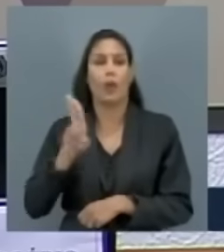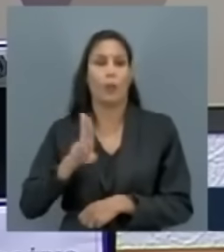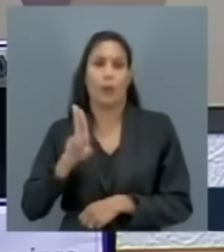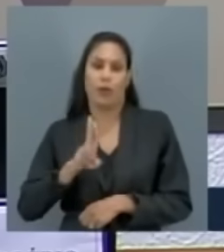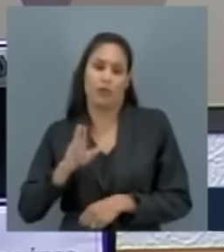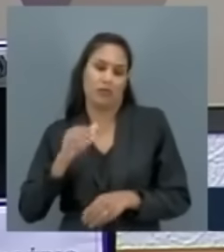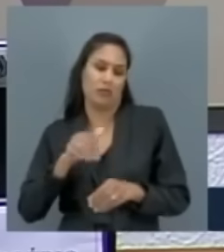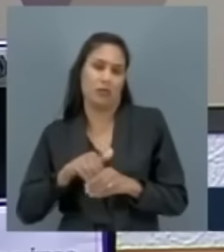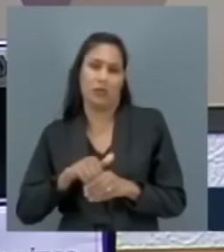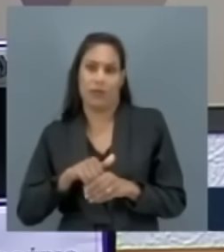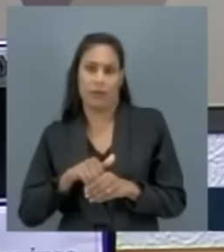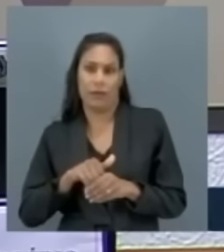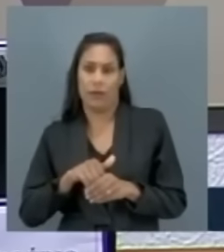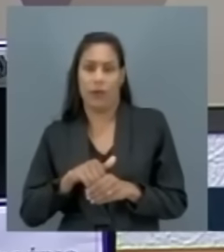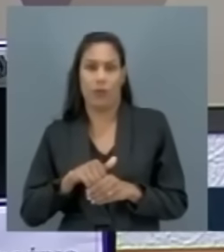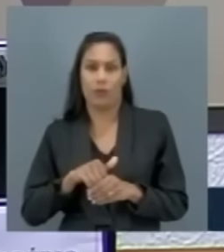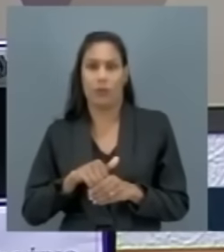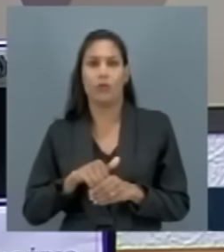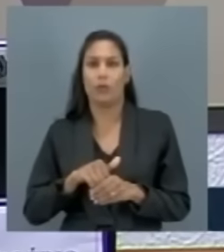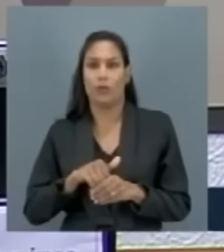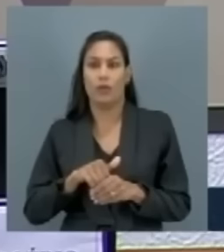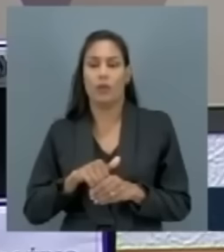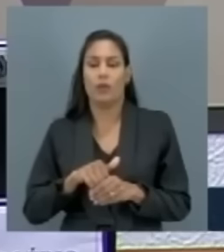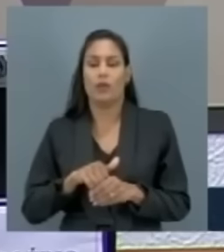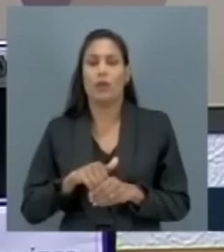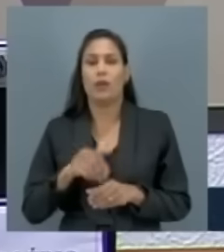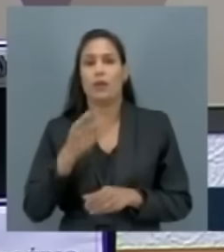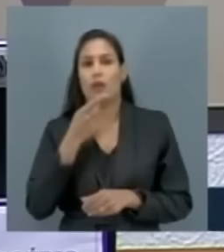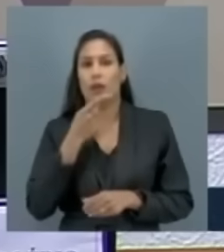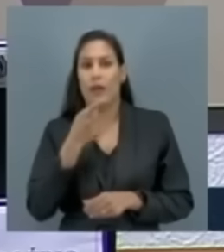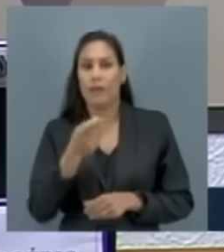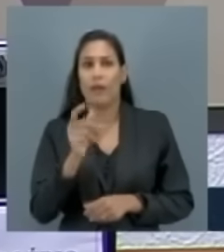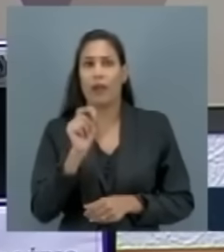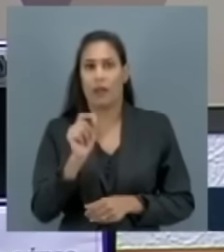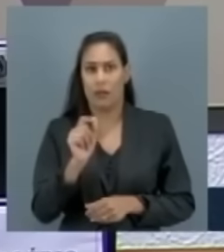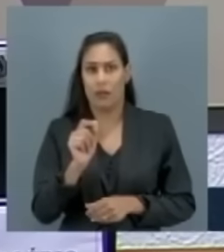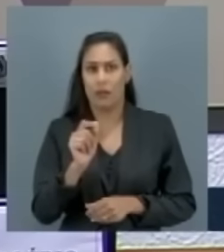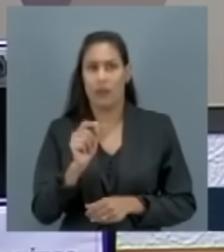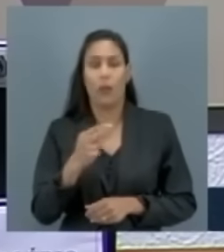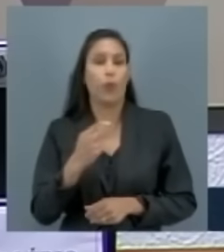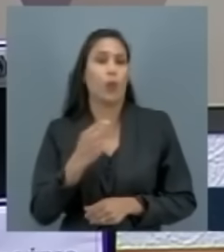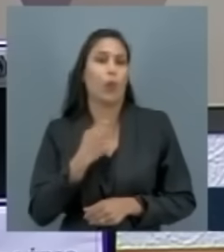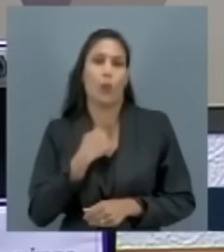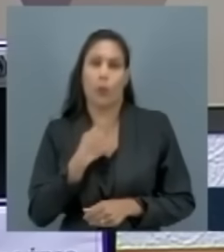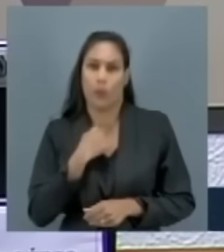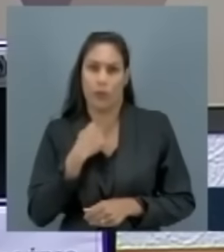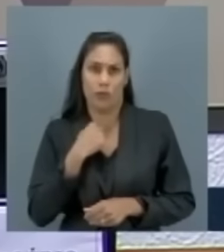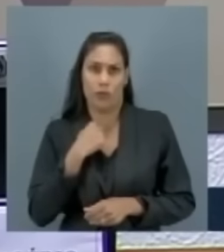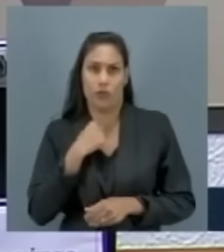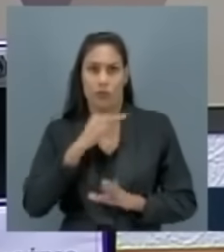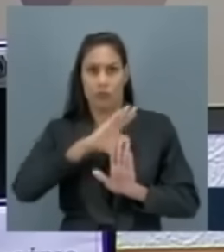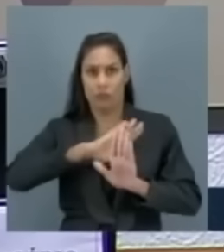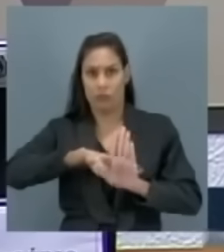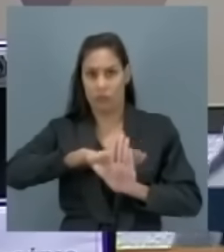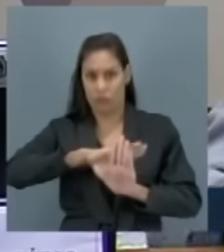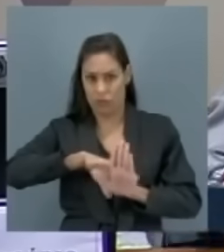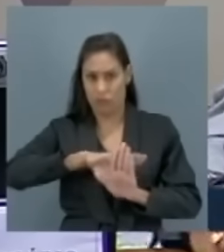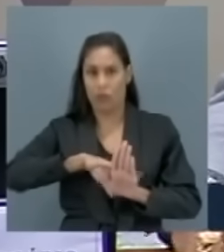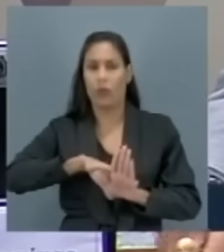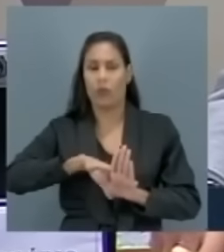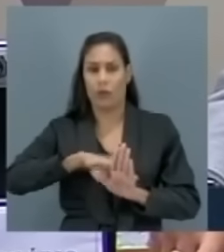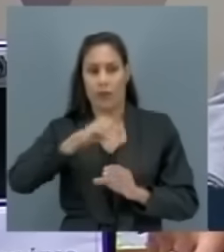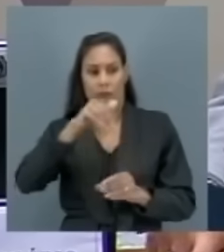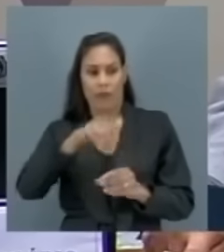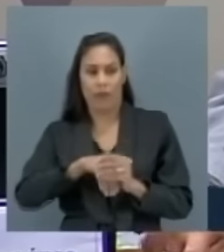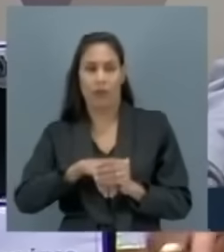jamais votaria secretamente, e antecipar aqui, eu votarei prazerosamente a favor.